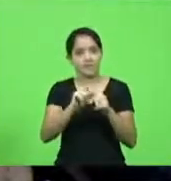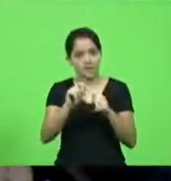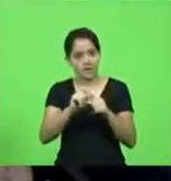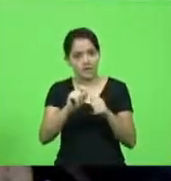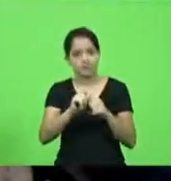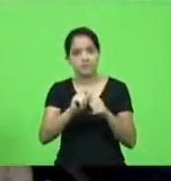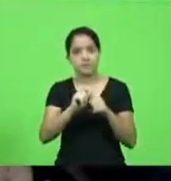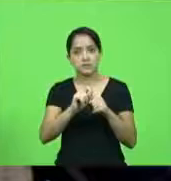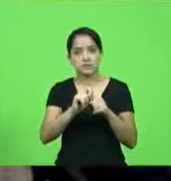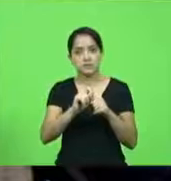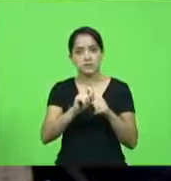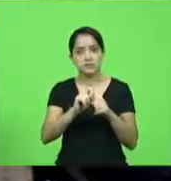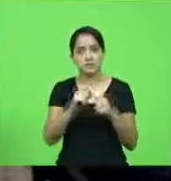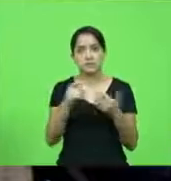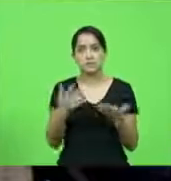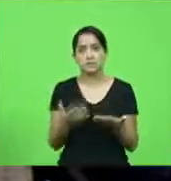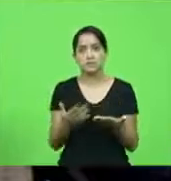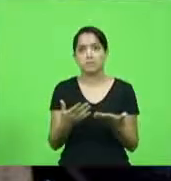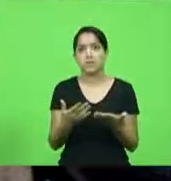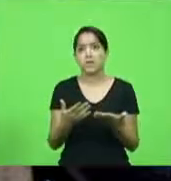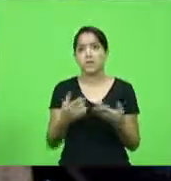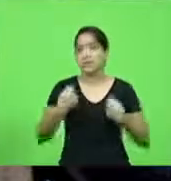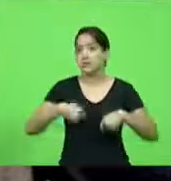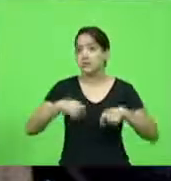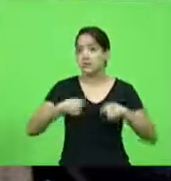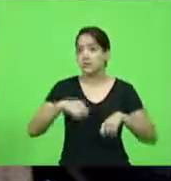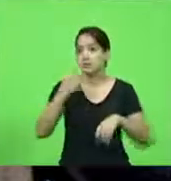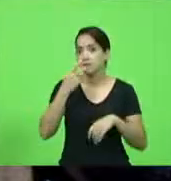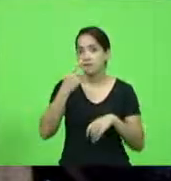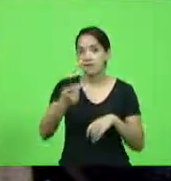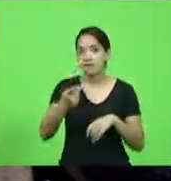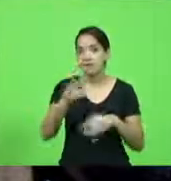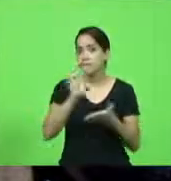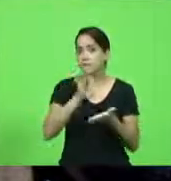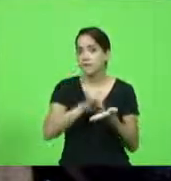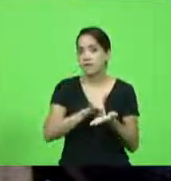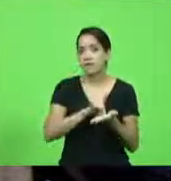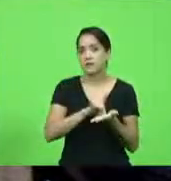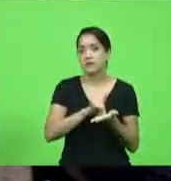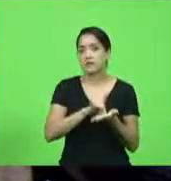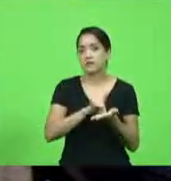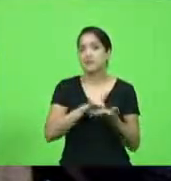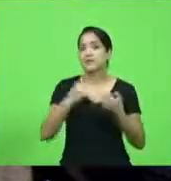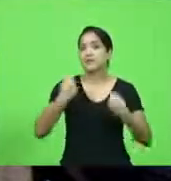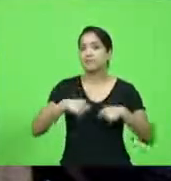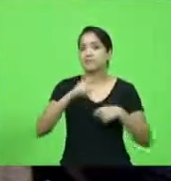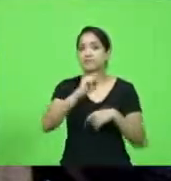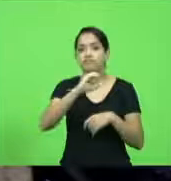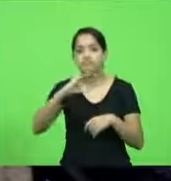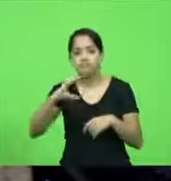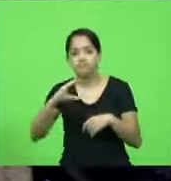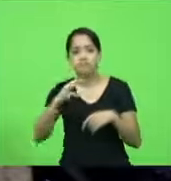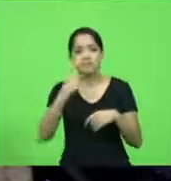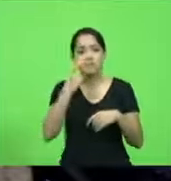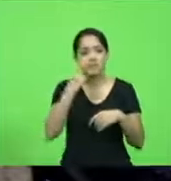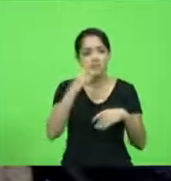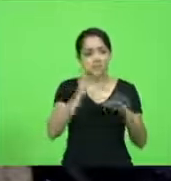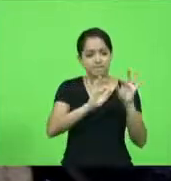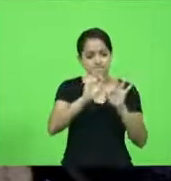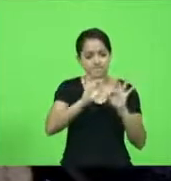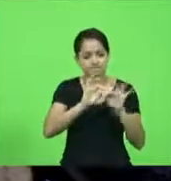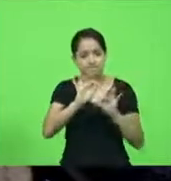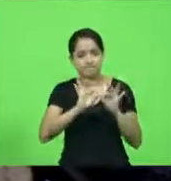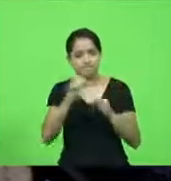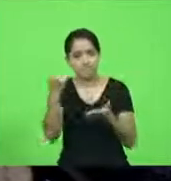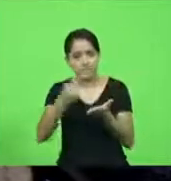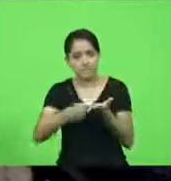foi considerado um dia loucura. Nós temos que falar isso, temos que falar a verdade. Santa Catarina precisa revisar urgentemente esse pacto